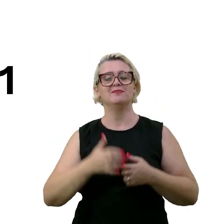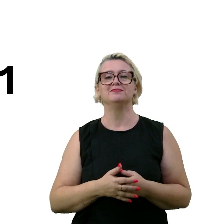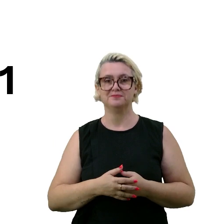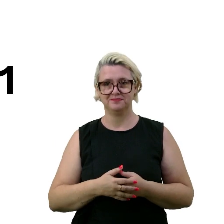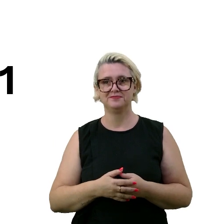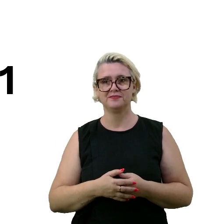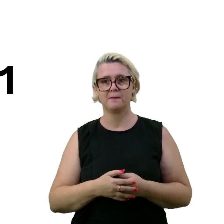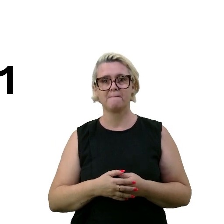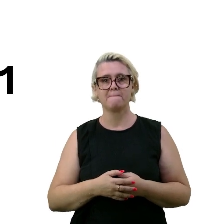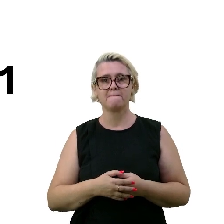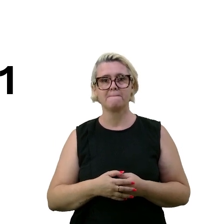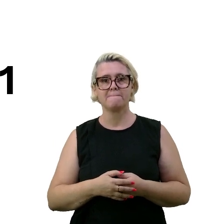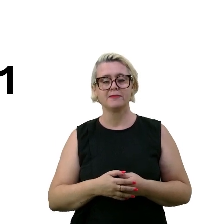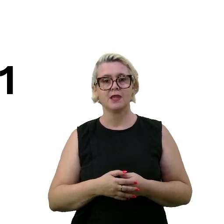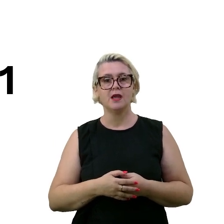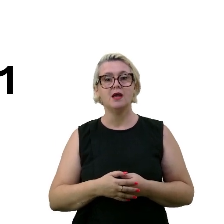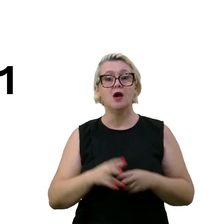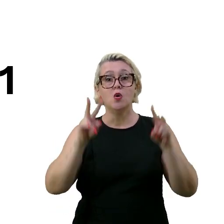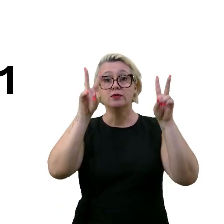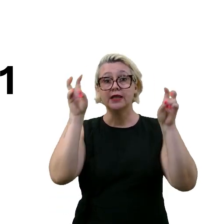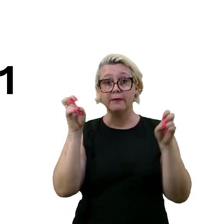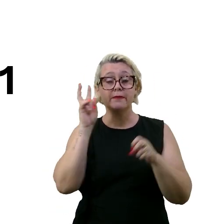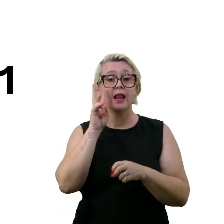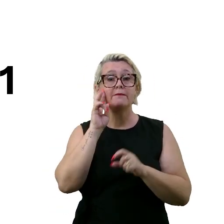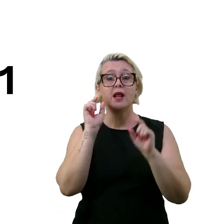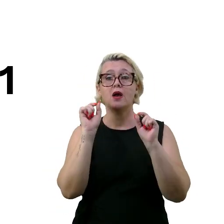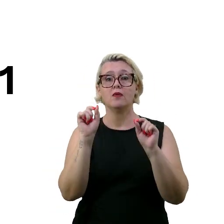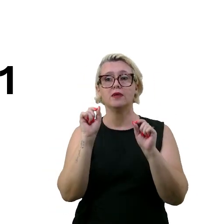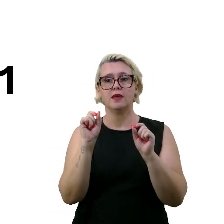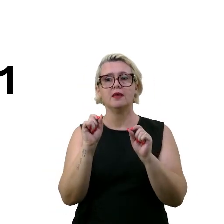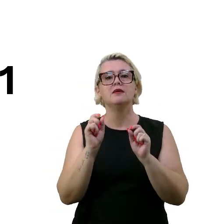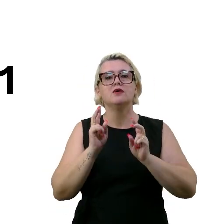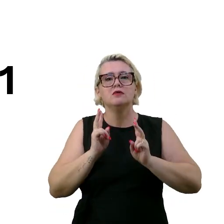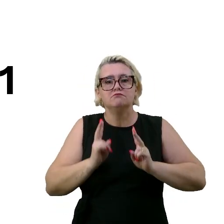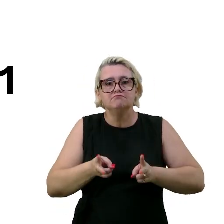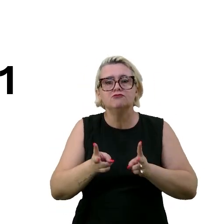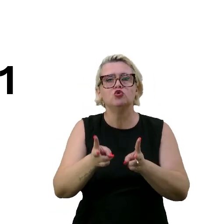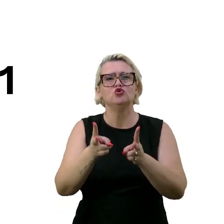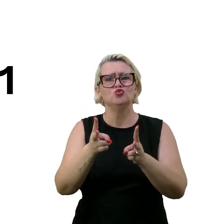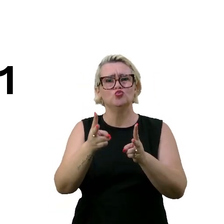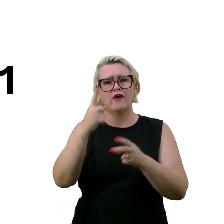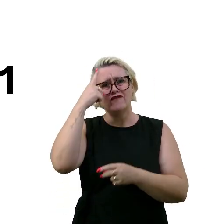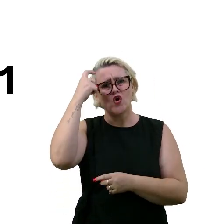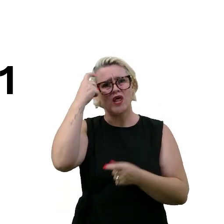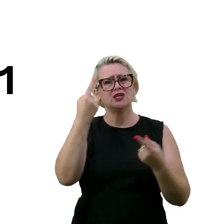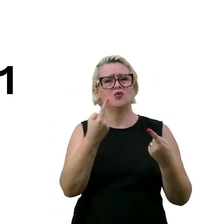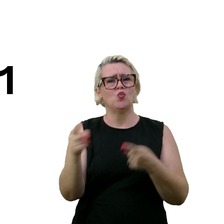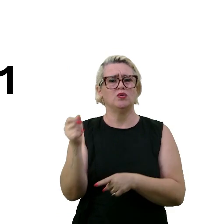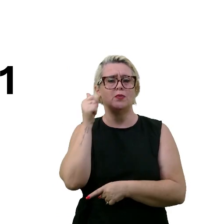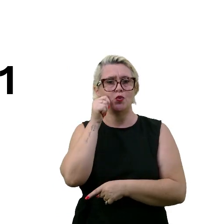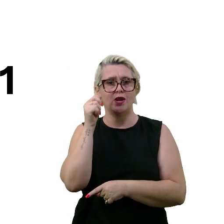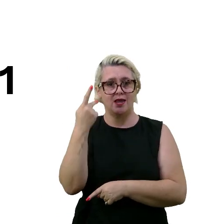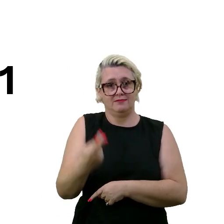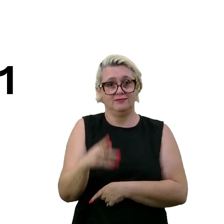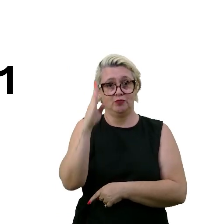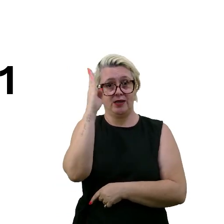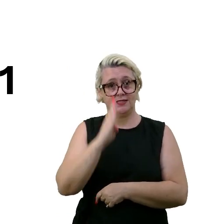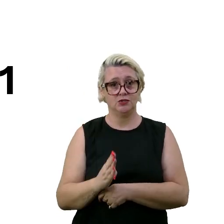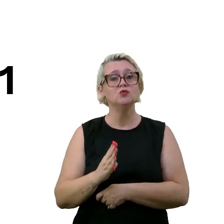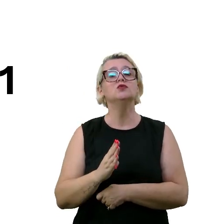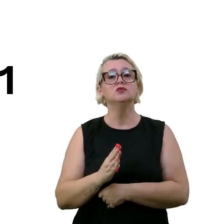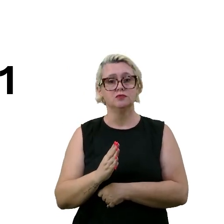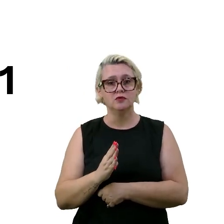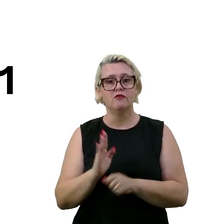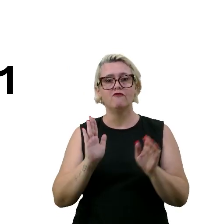O tema, só para relembrar, é persistência da violência contra a mulher no Brasil. E nós vamos